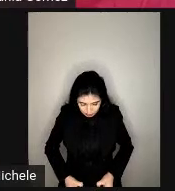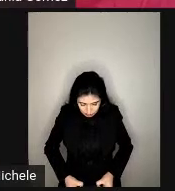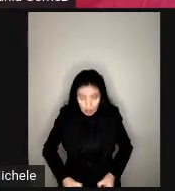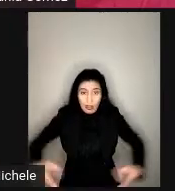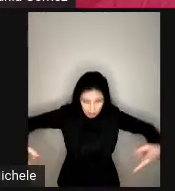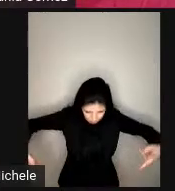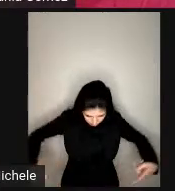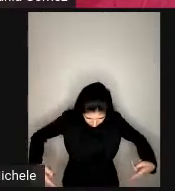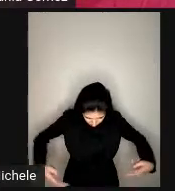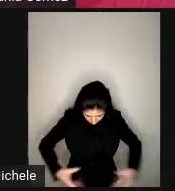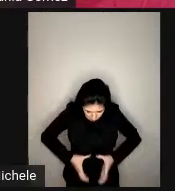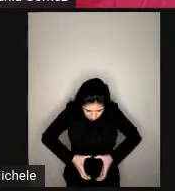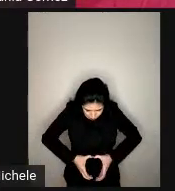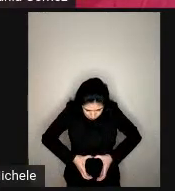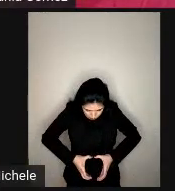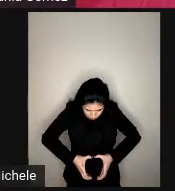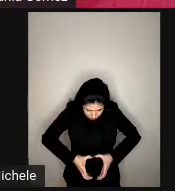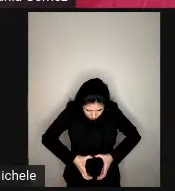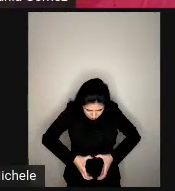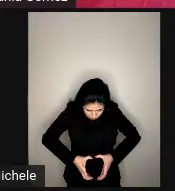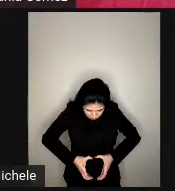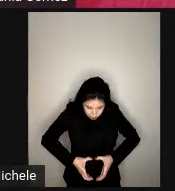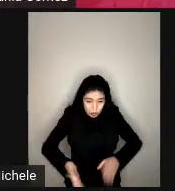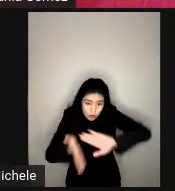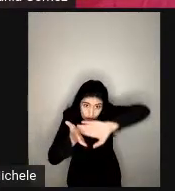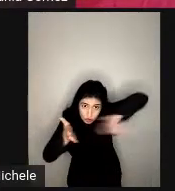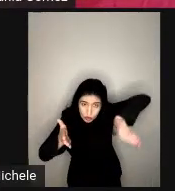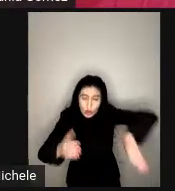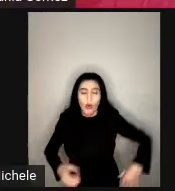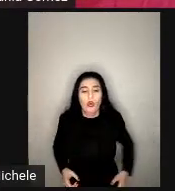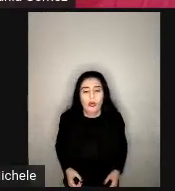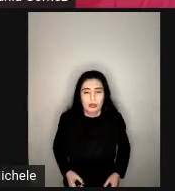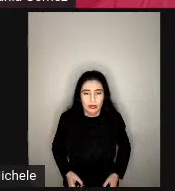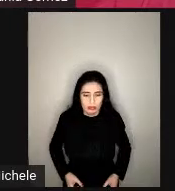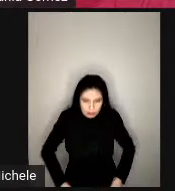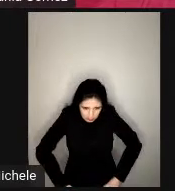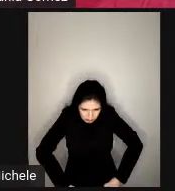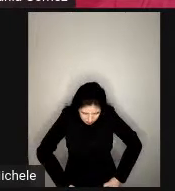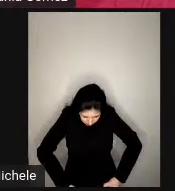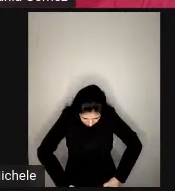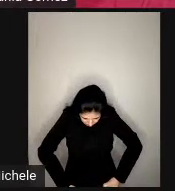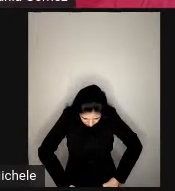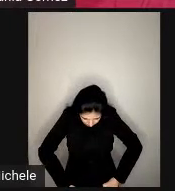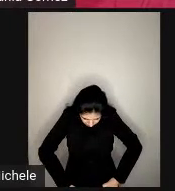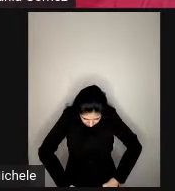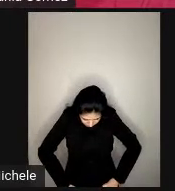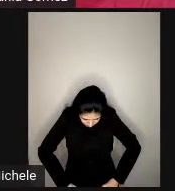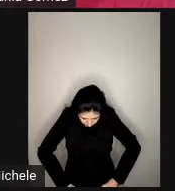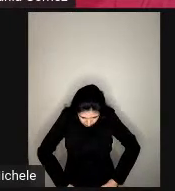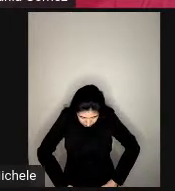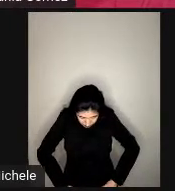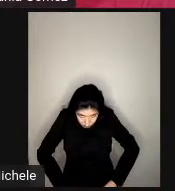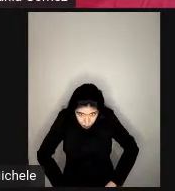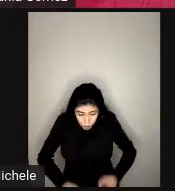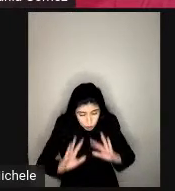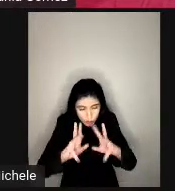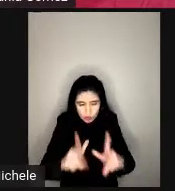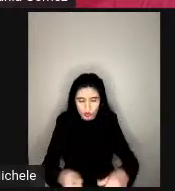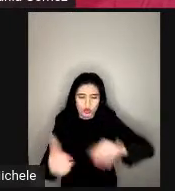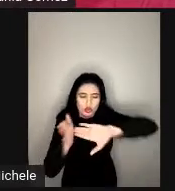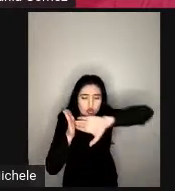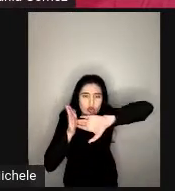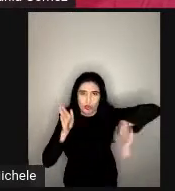o útero, ovário, ele, né, fiz a esterectomia total. E vida que segue, estava encapsulado, então